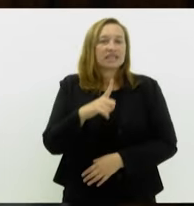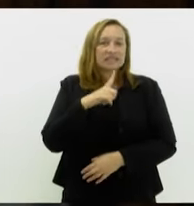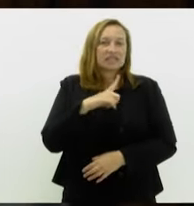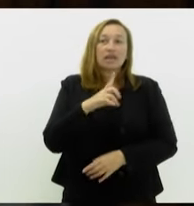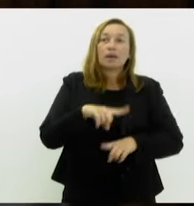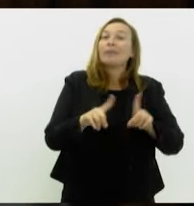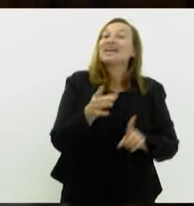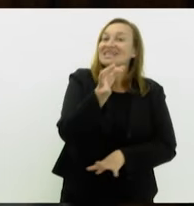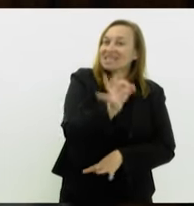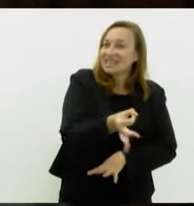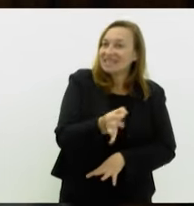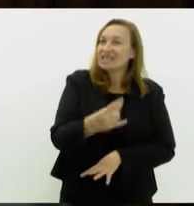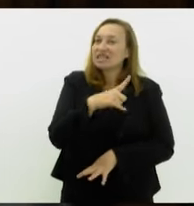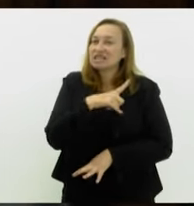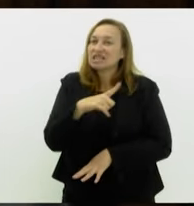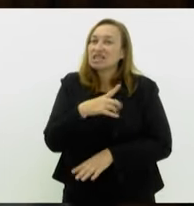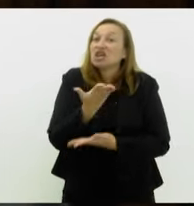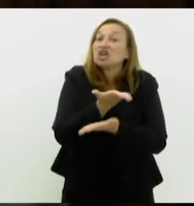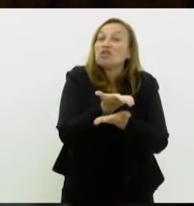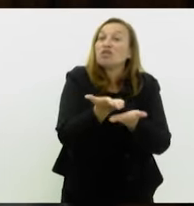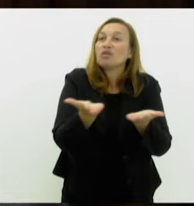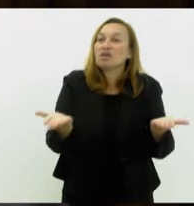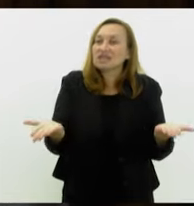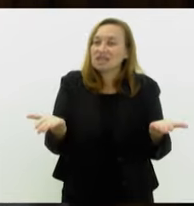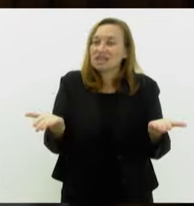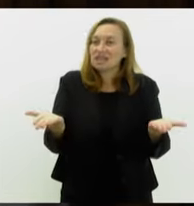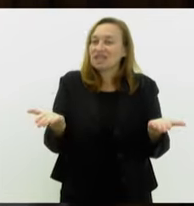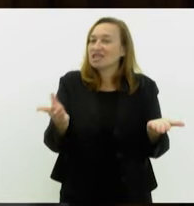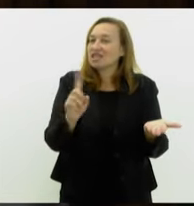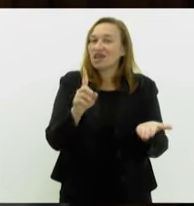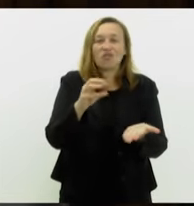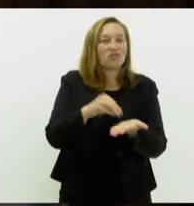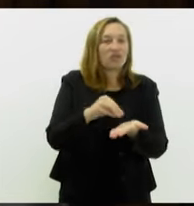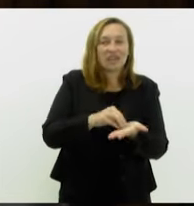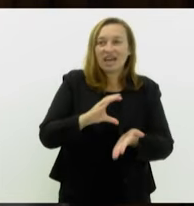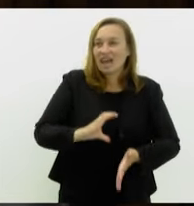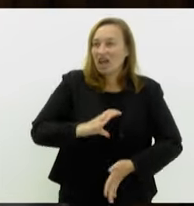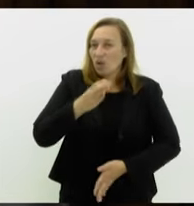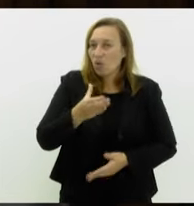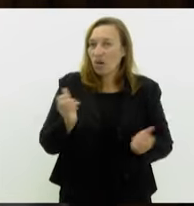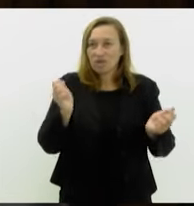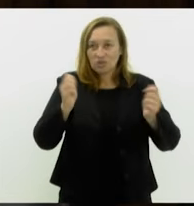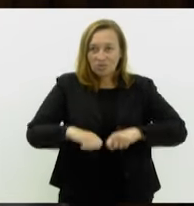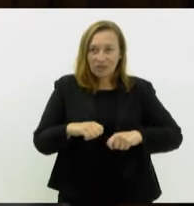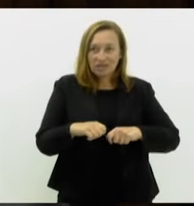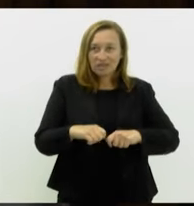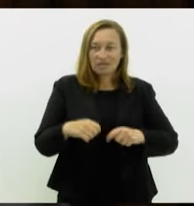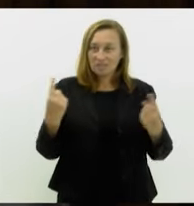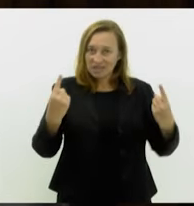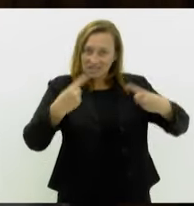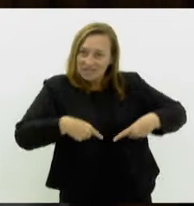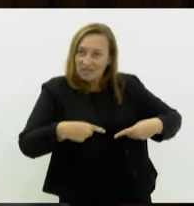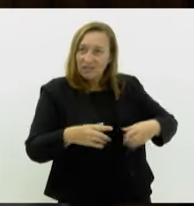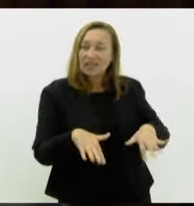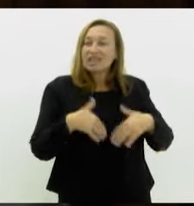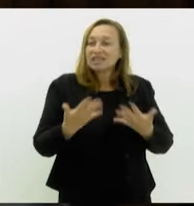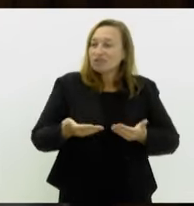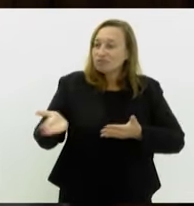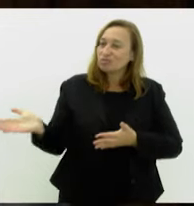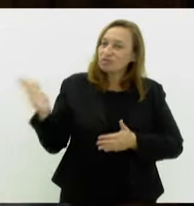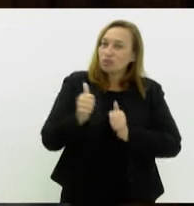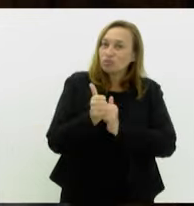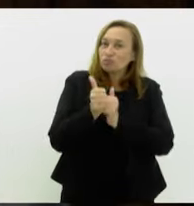tenho certeza que a todas vocês não faltará coragem e competência para esse desafio então sigamos